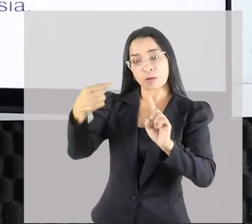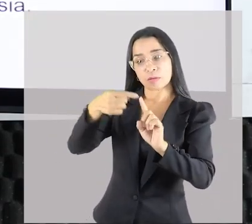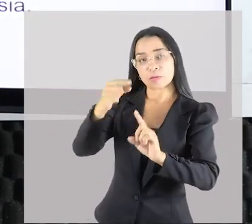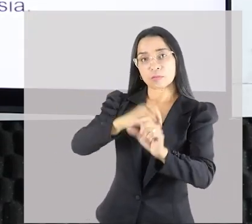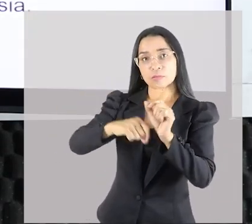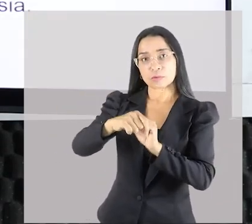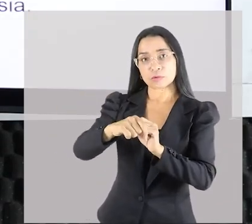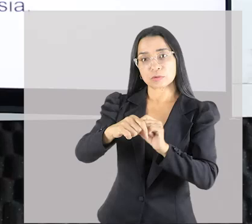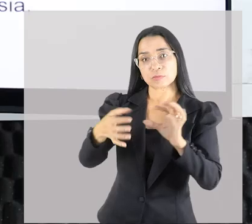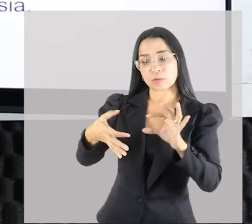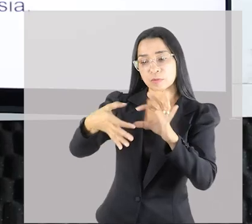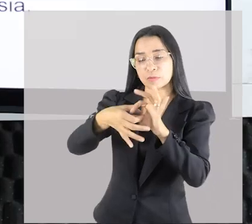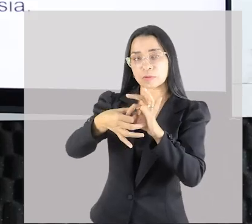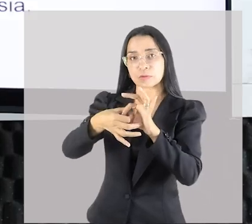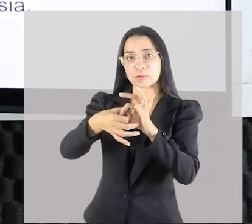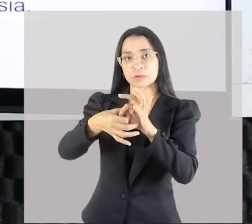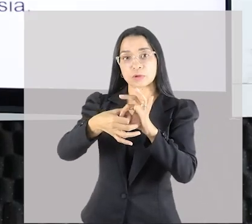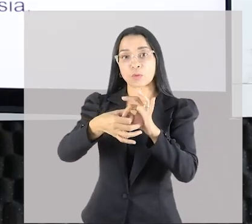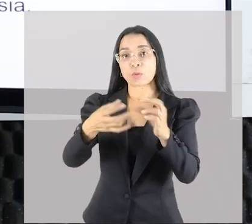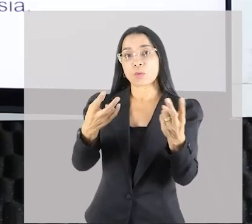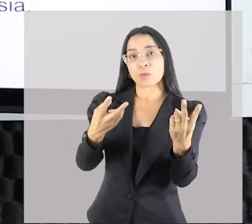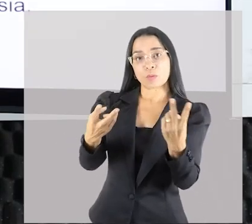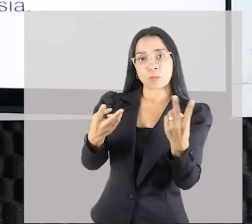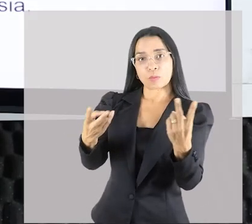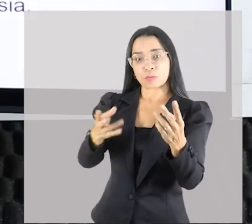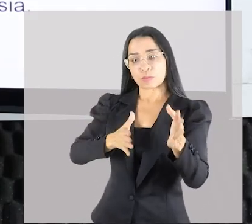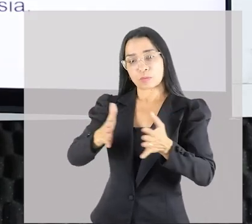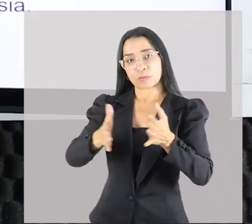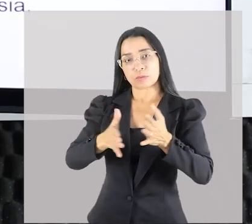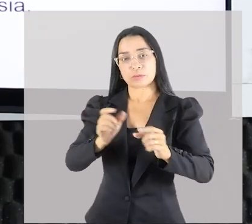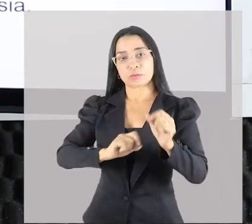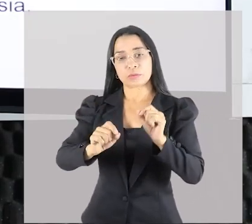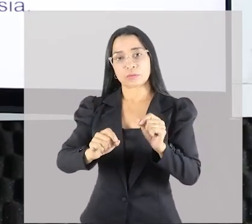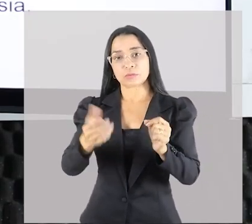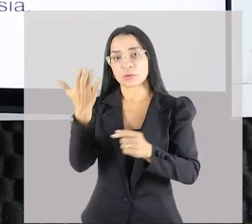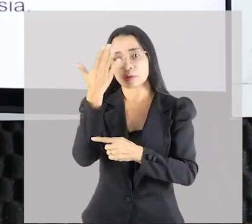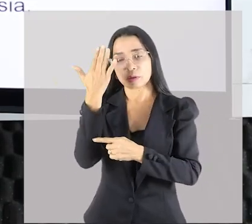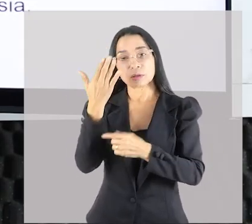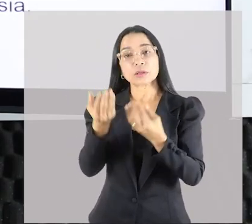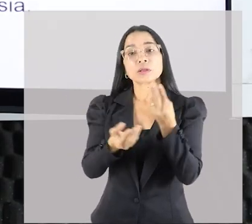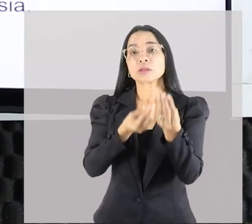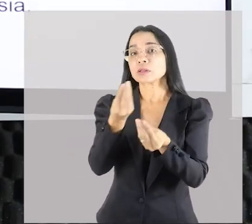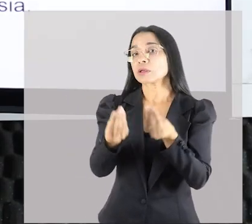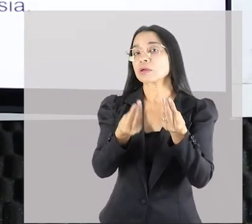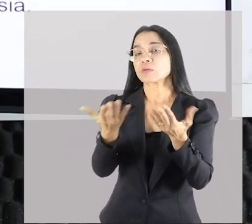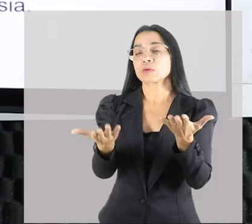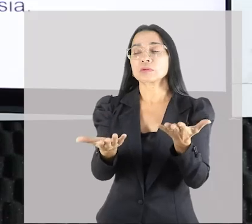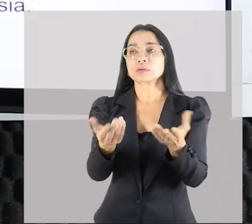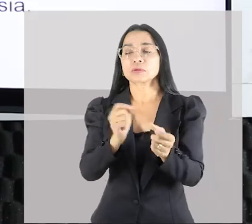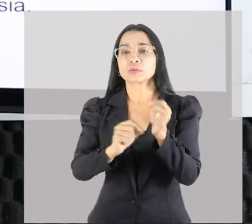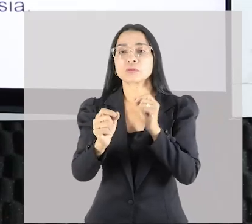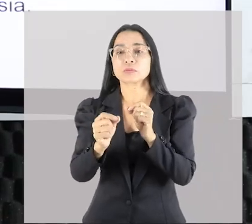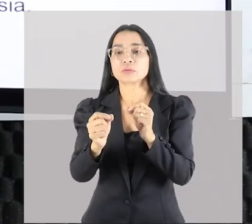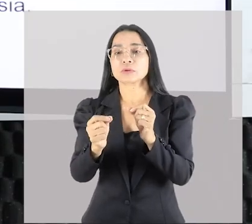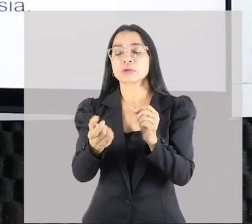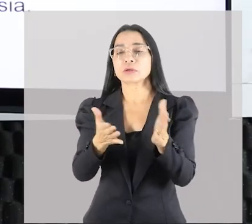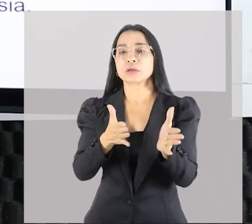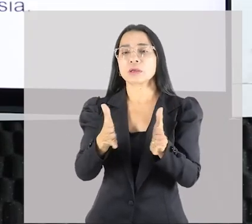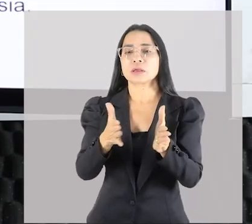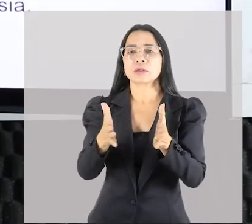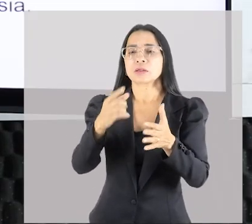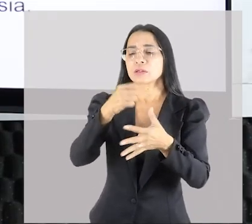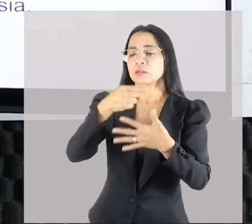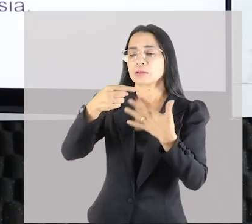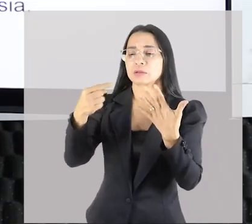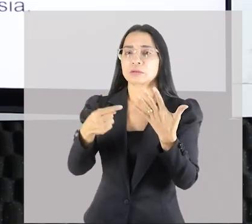momento com o outro que vai ser a posteriori. Então, vamos entender um pouco quais são essas faces, daquilo